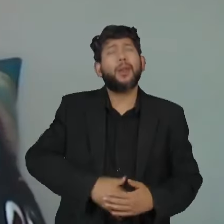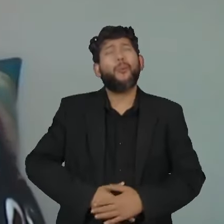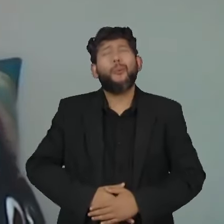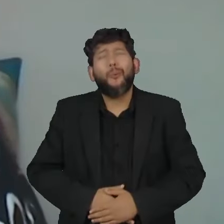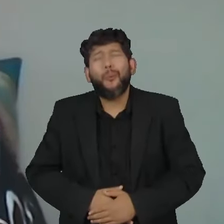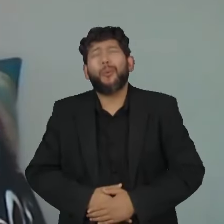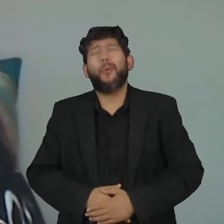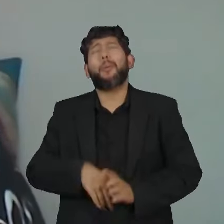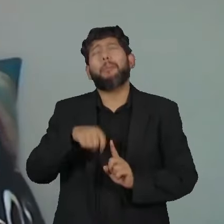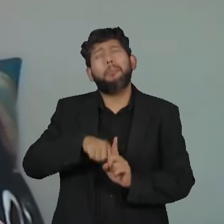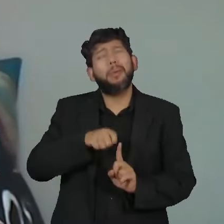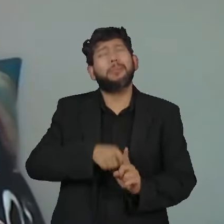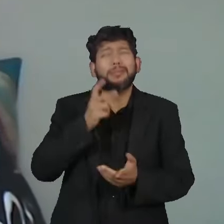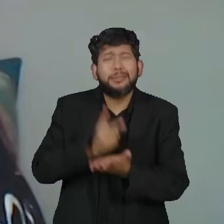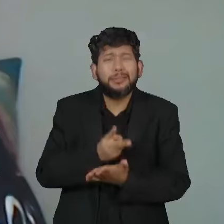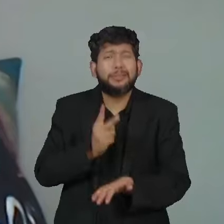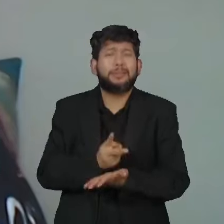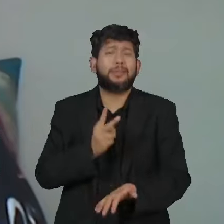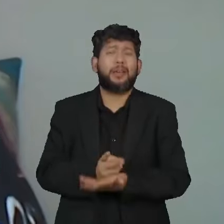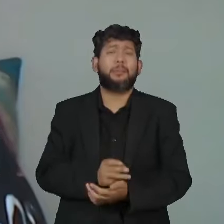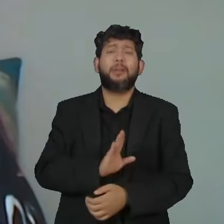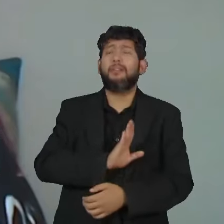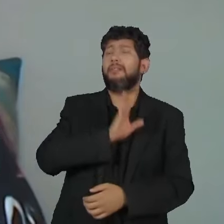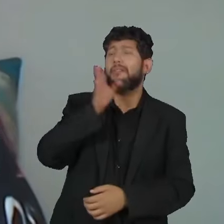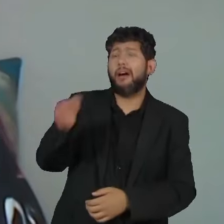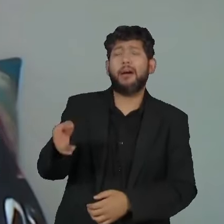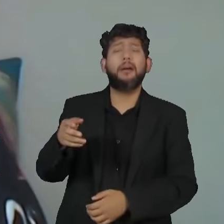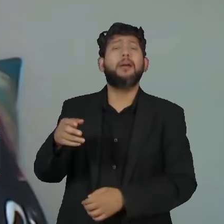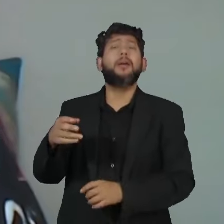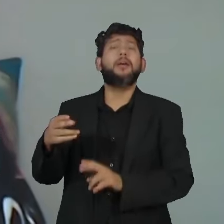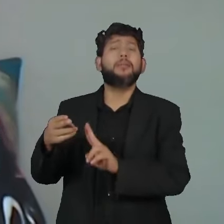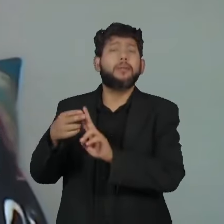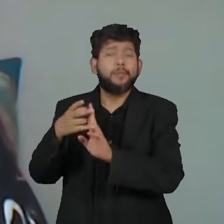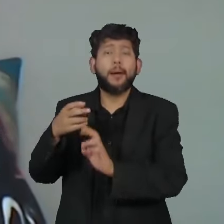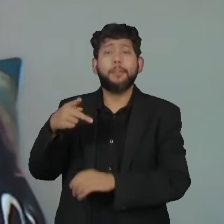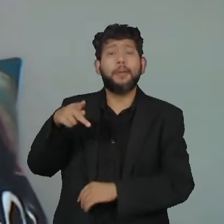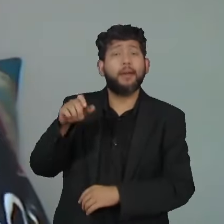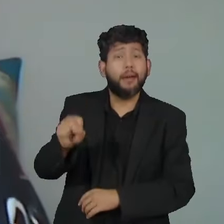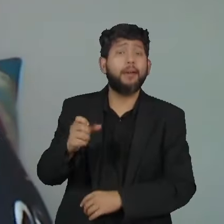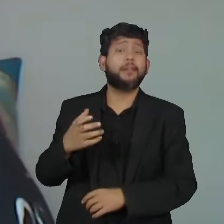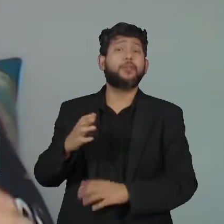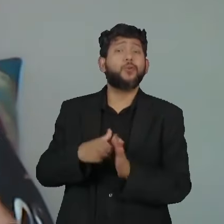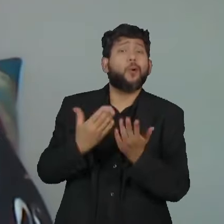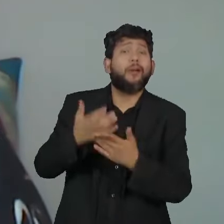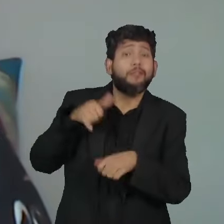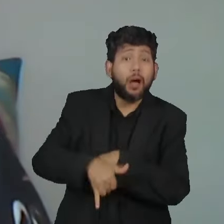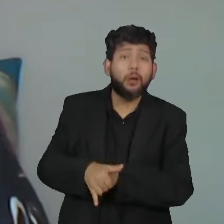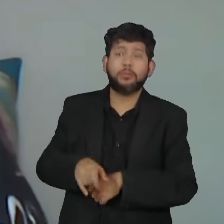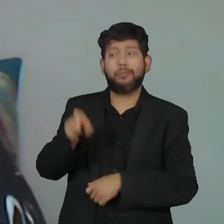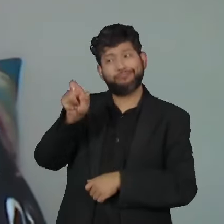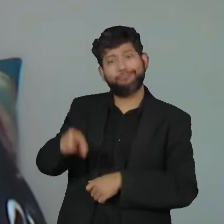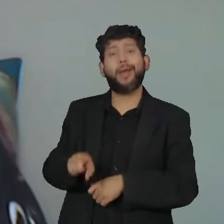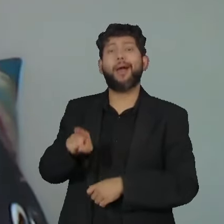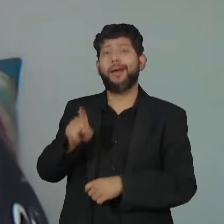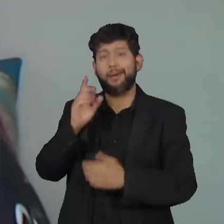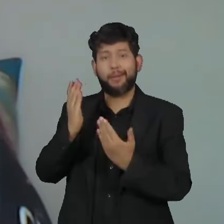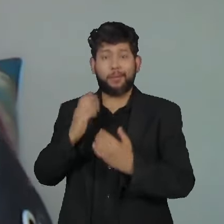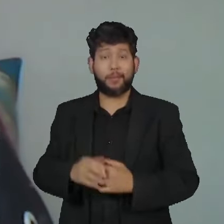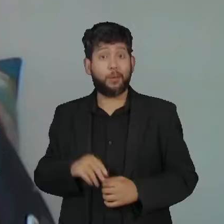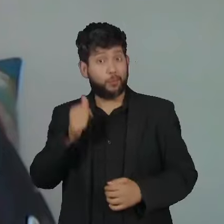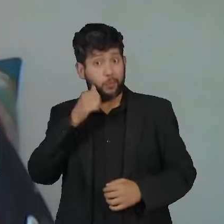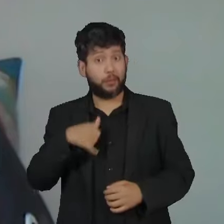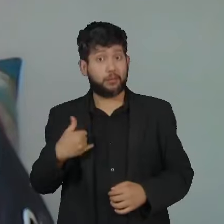cólicas todo mês, que vão parar em pronto atendimento, que faltam lá na escola. né? Mas as mulheres nos 25